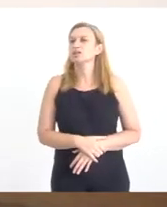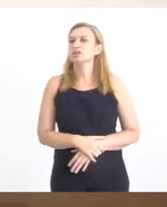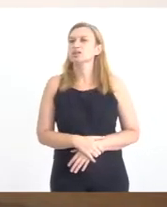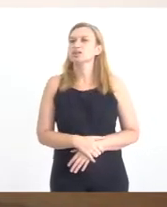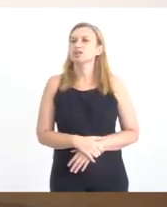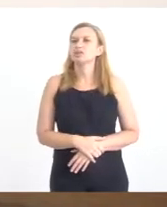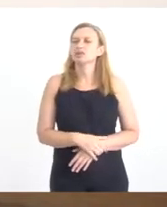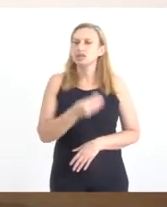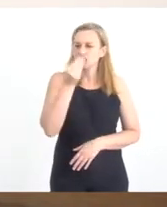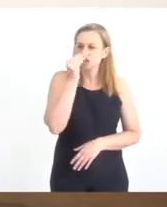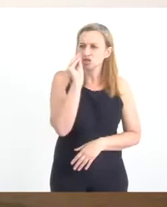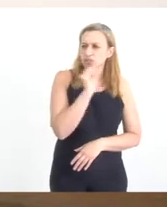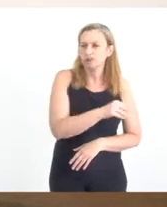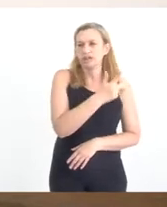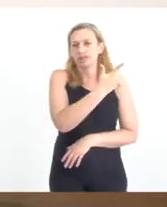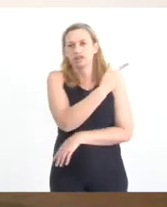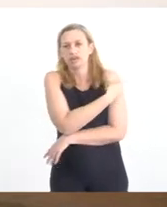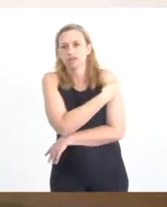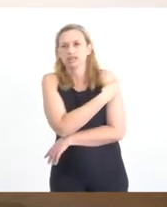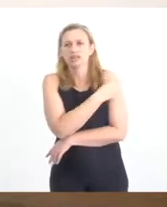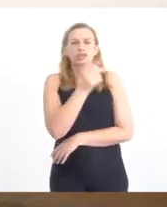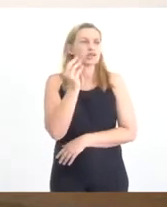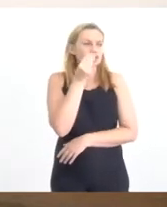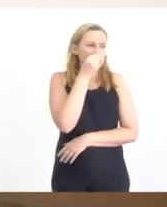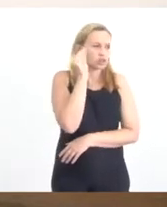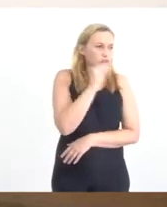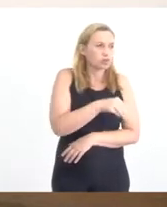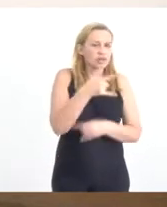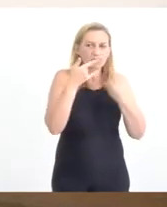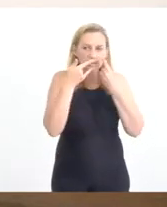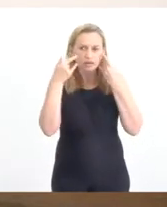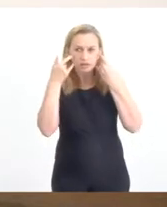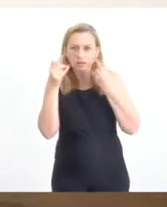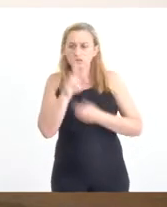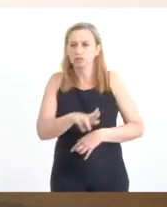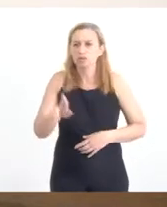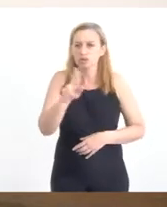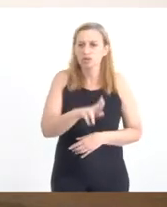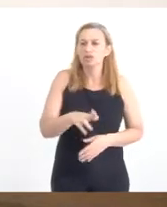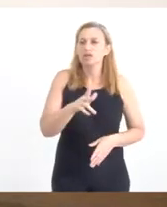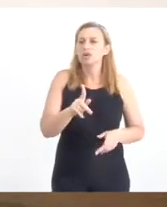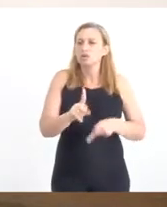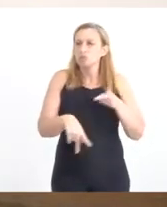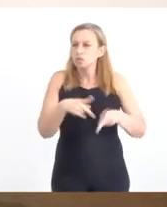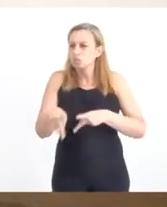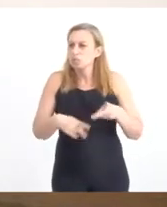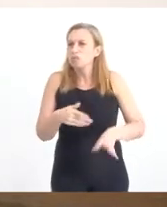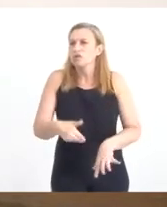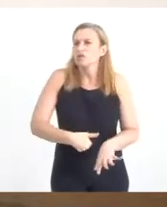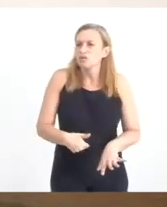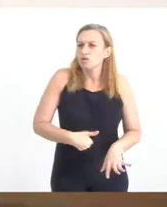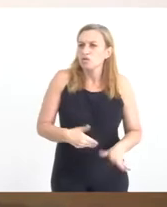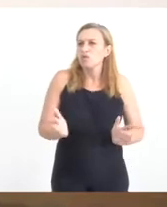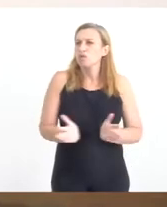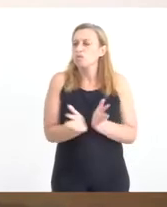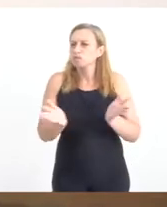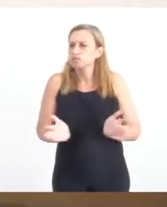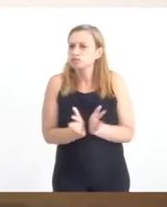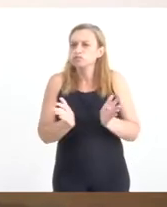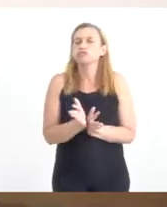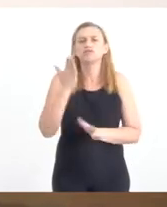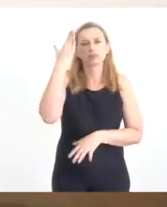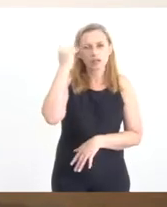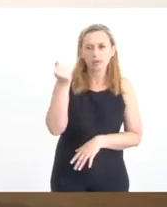que nega A vacina que nega mas cara que leva a população a miséria a fome né e a gente